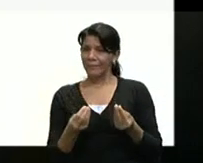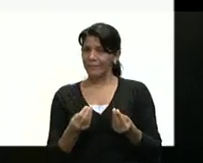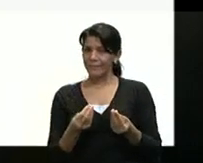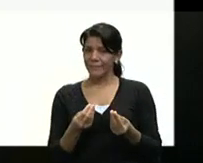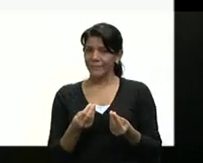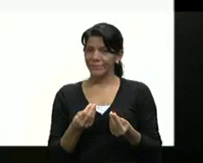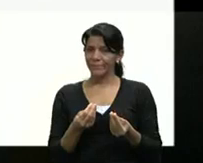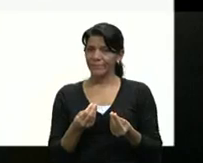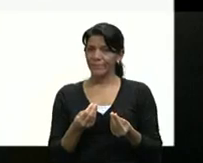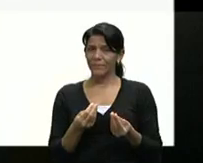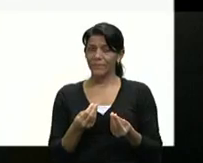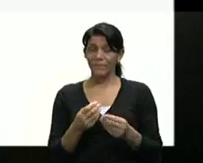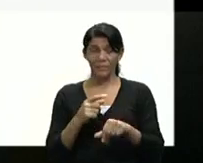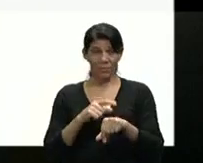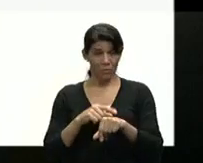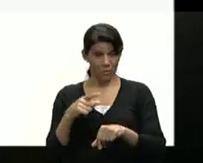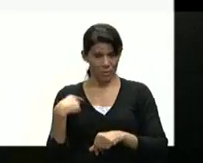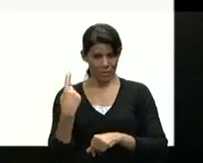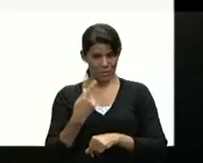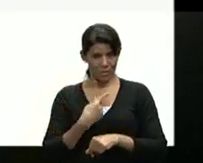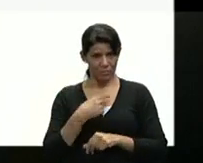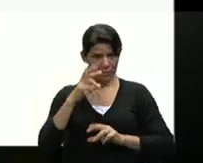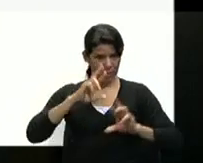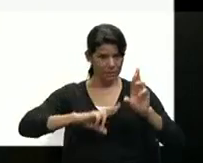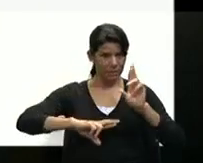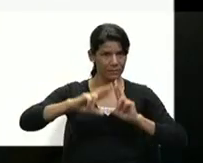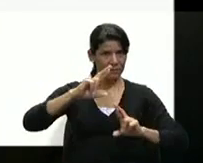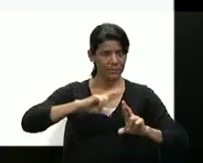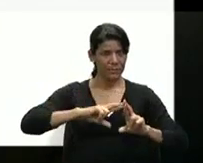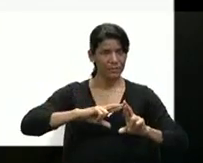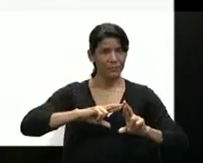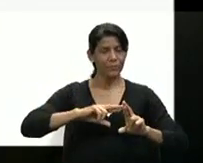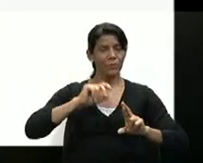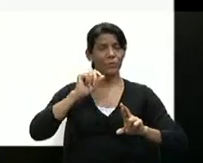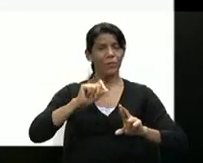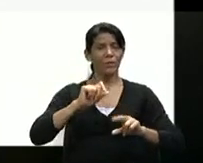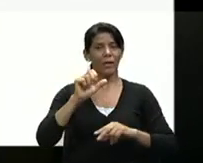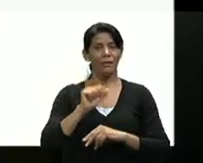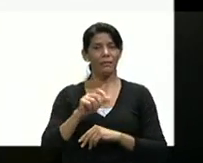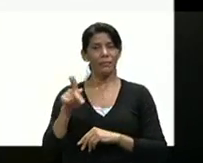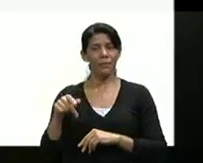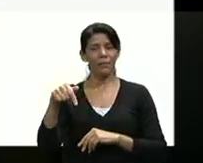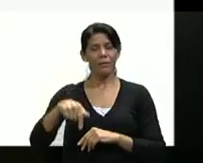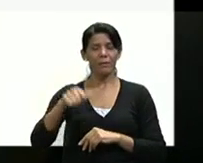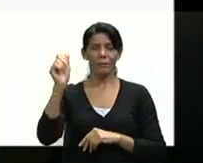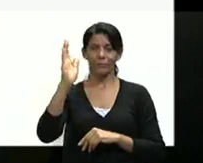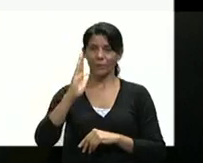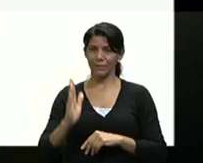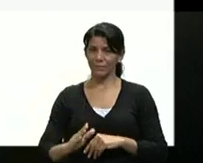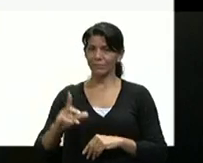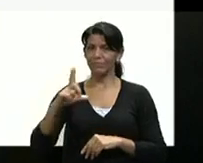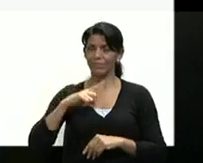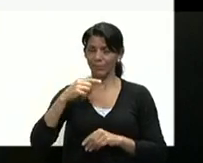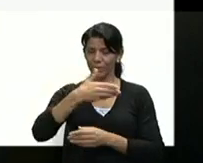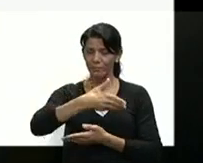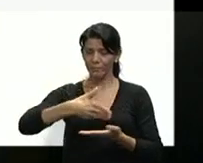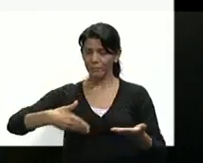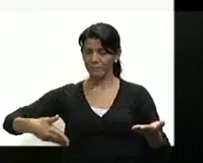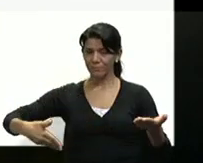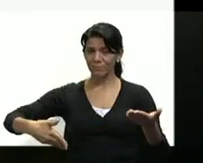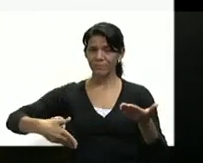lá no momento que nós estávamos analisando a situação geradora de aprendizagem, que o Brasil passa por uma transição